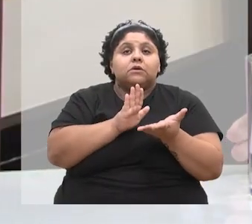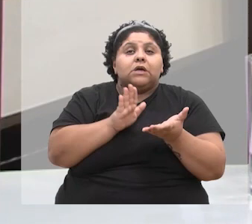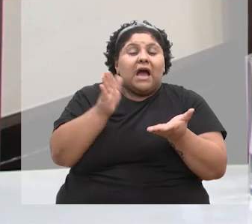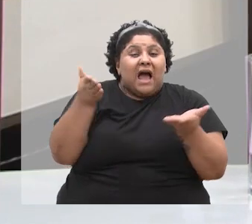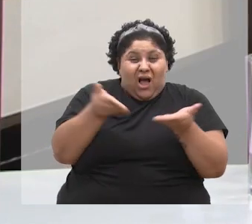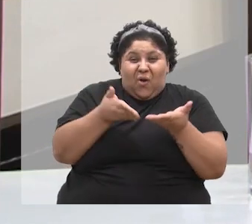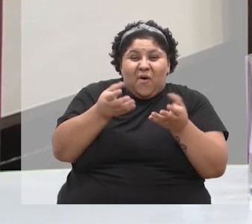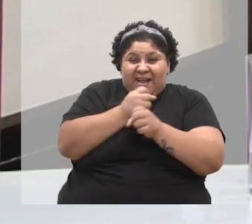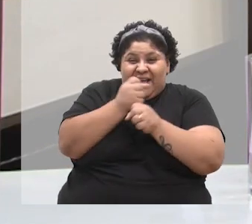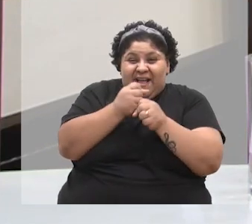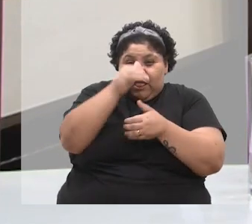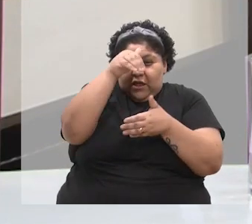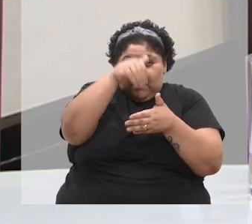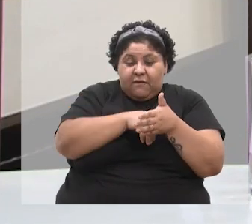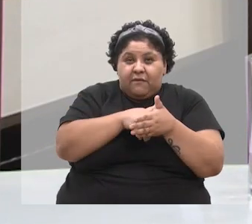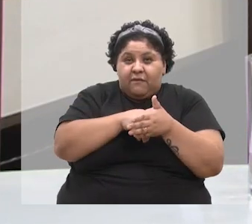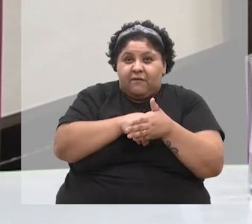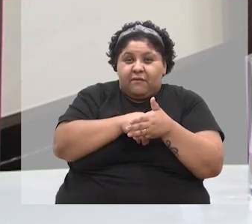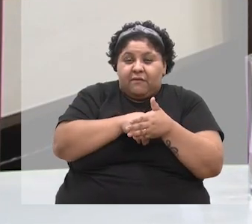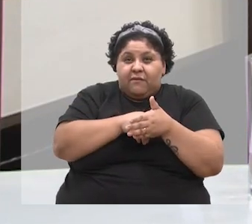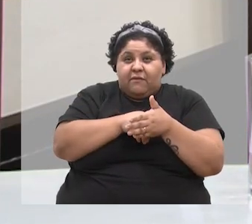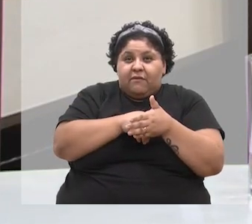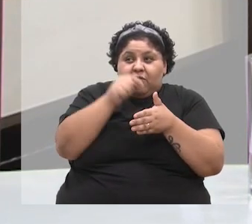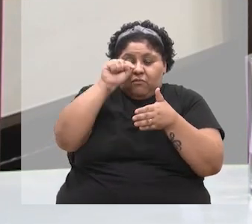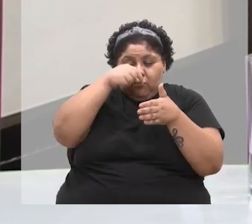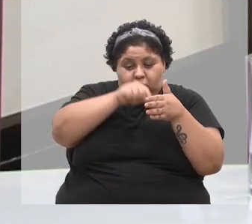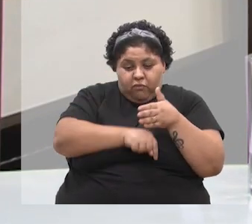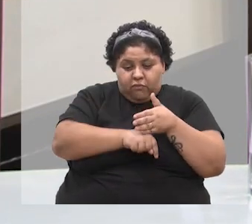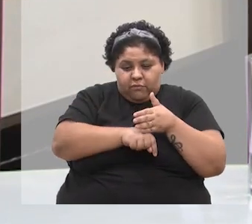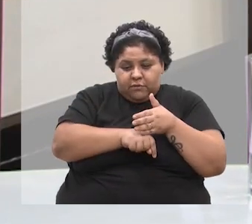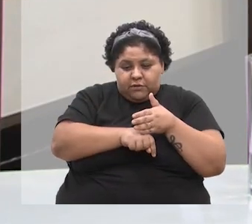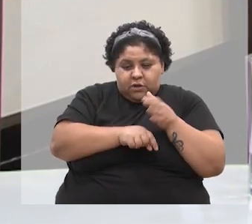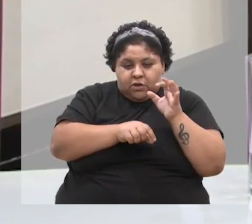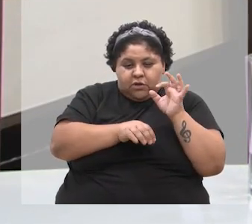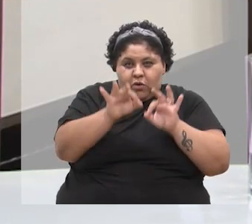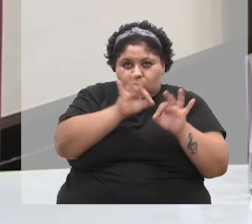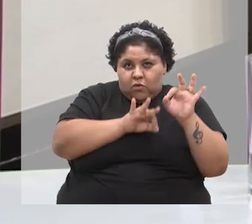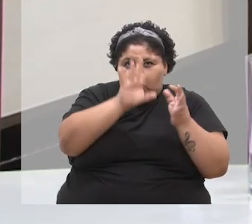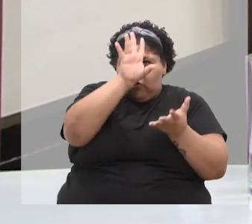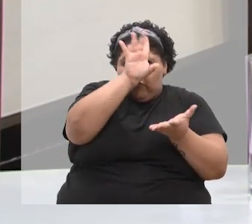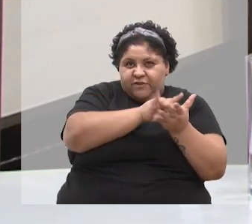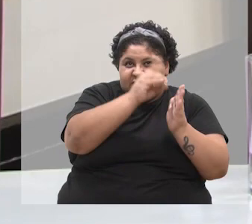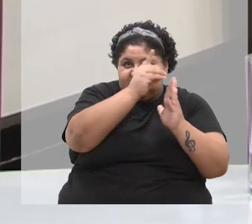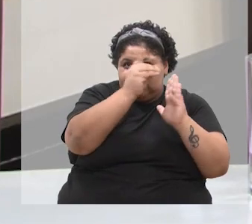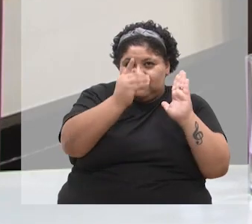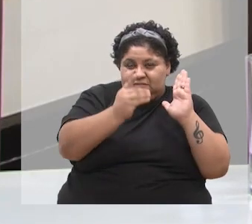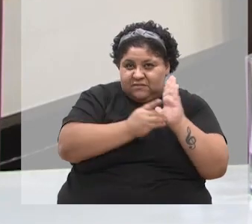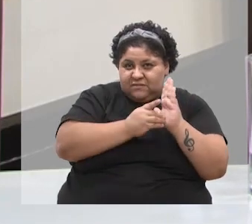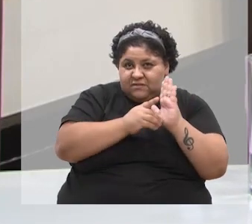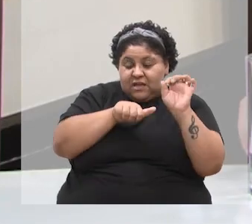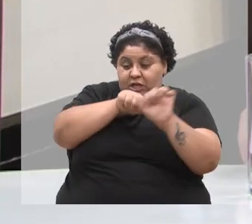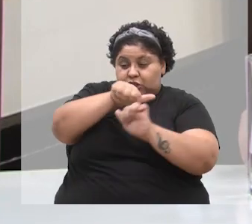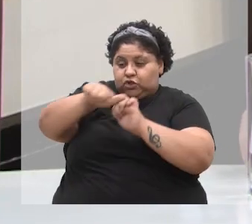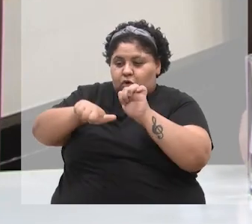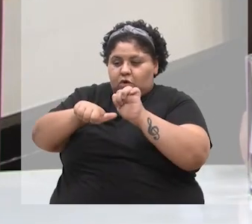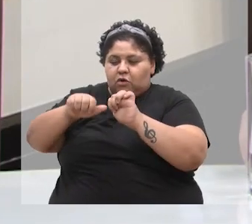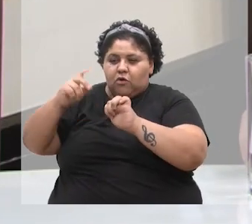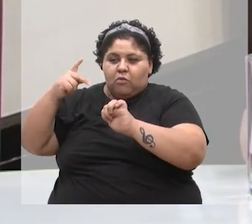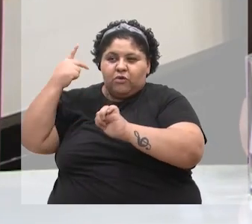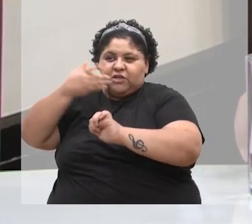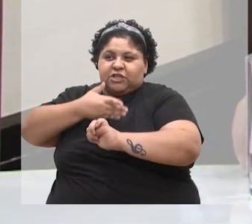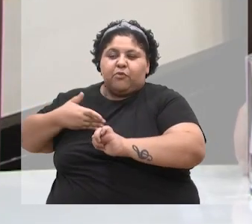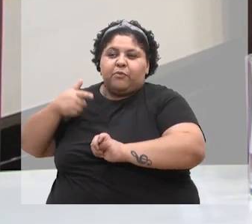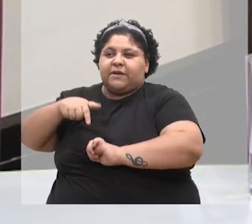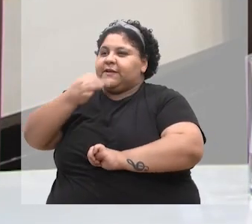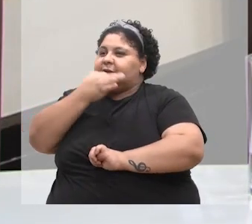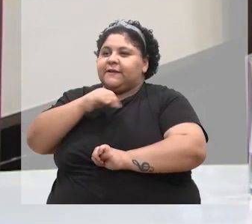a propósito, estamos em um ano eleitoral, na medida em que o fundo vai ser agora regulamentado mediante decreto, ele se torna uma política